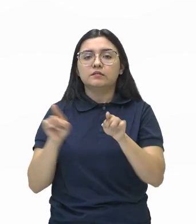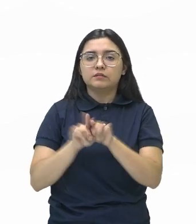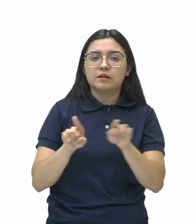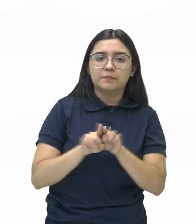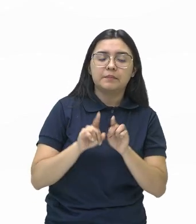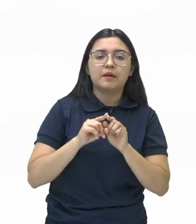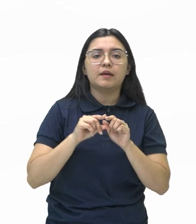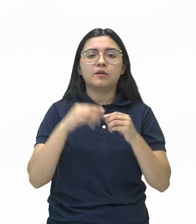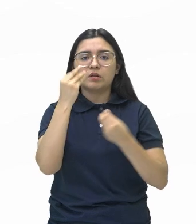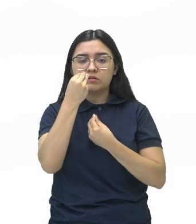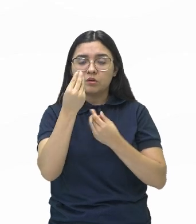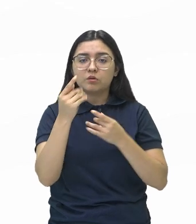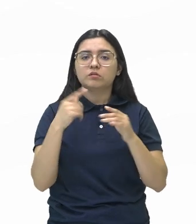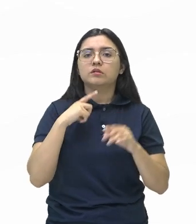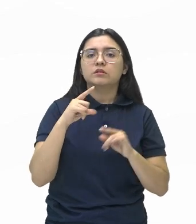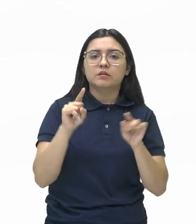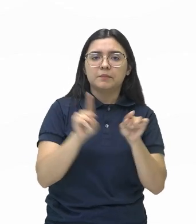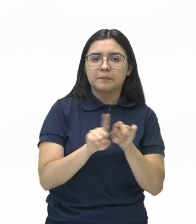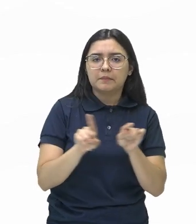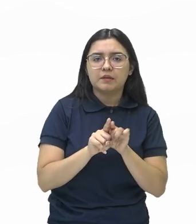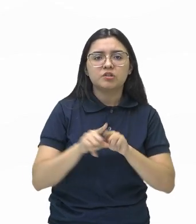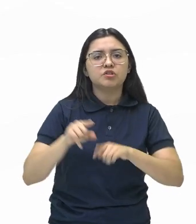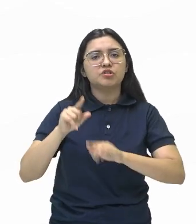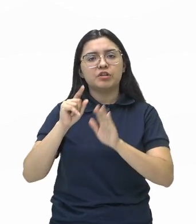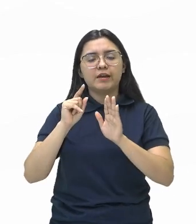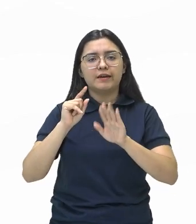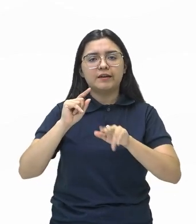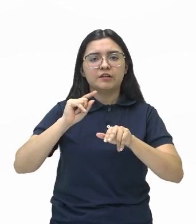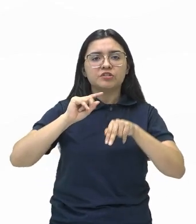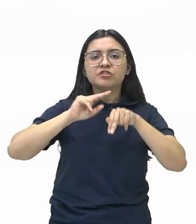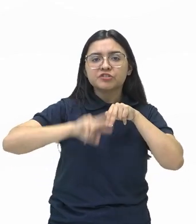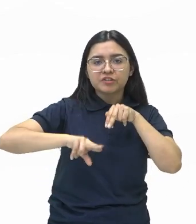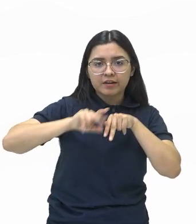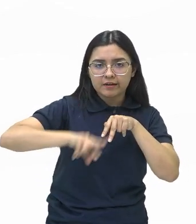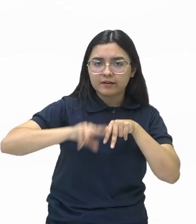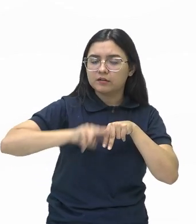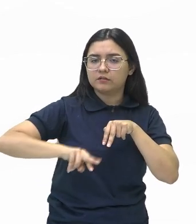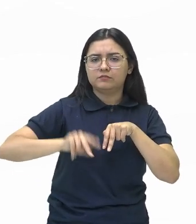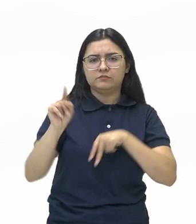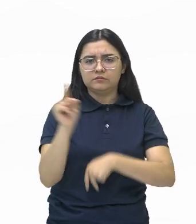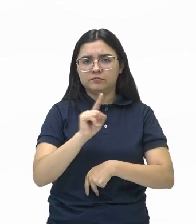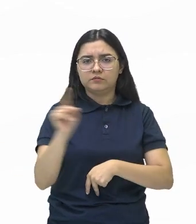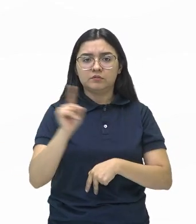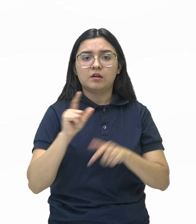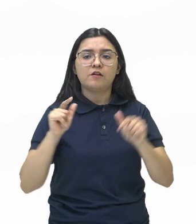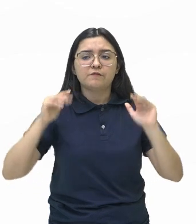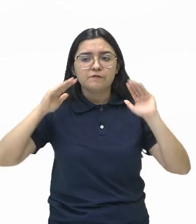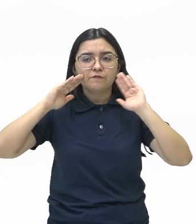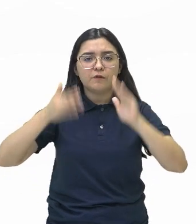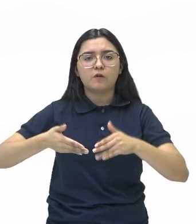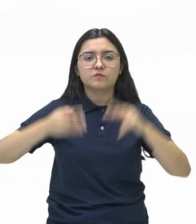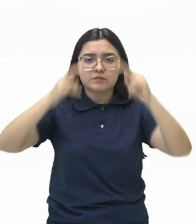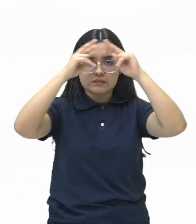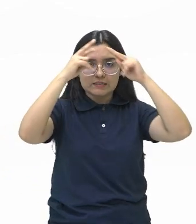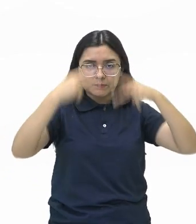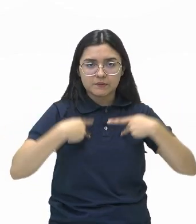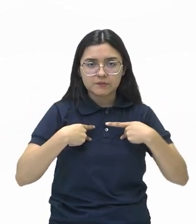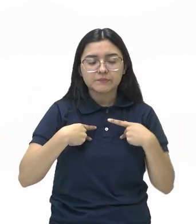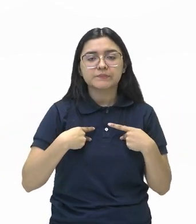orientação sexual, né, gênero, nada disso aqui. Nós estamos falando de seres humanos, de